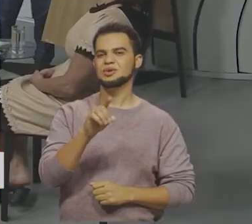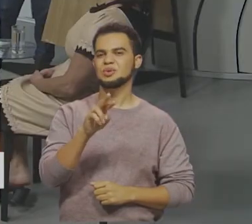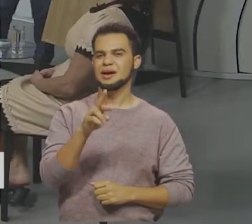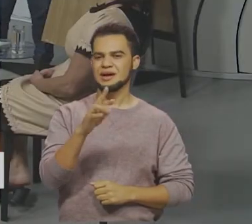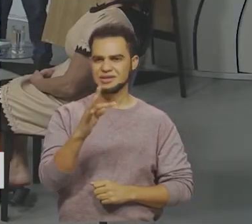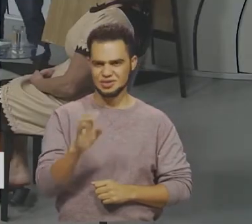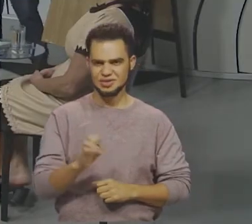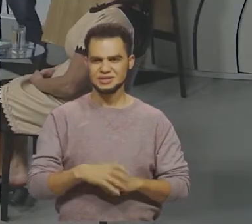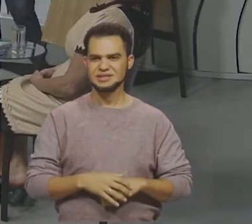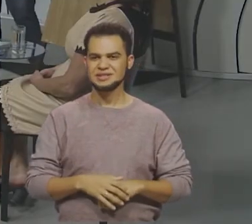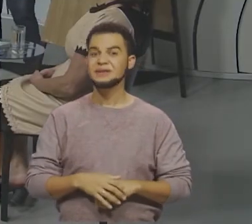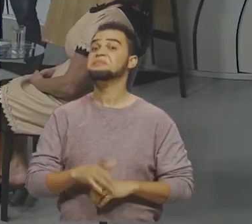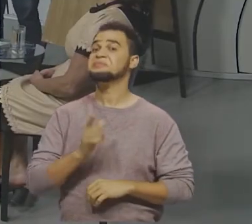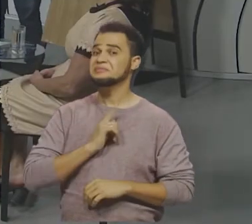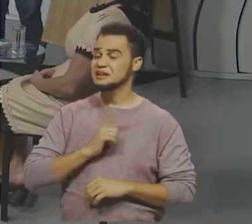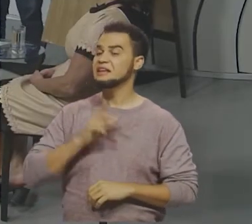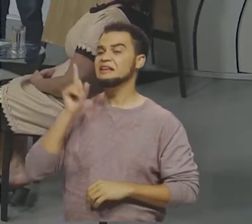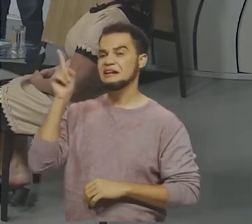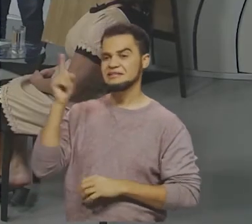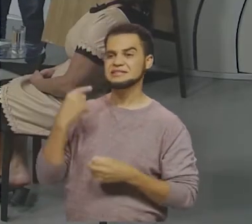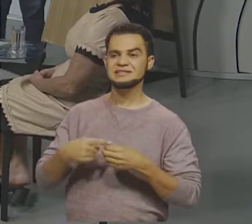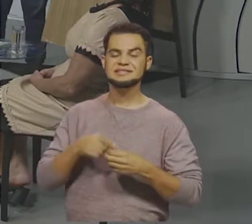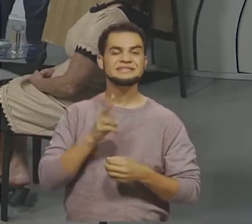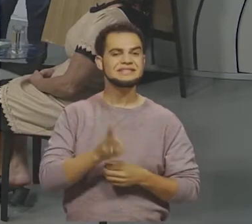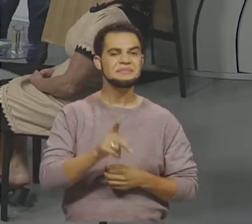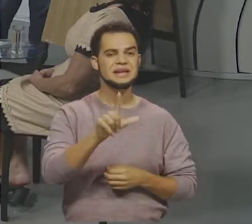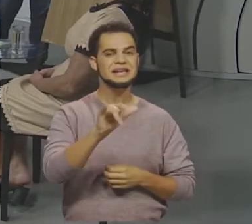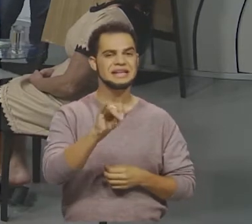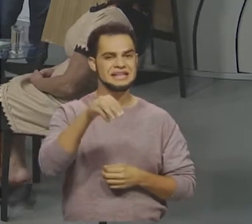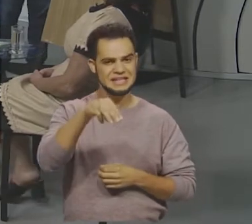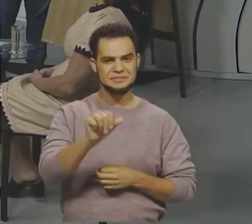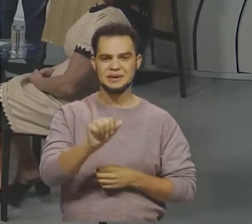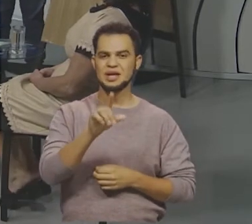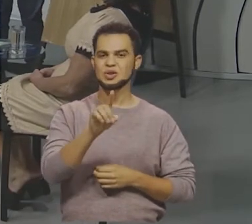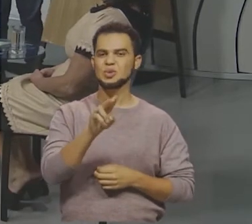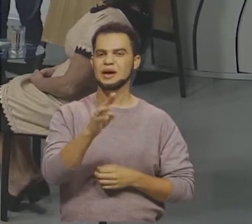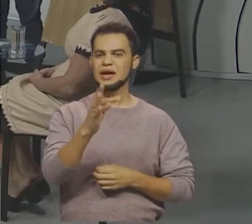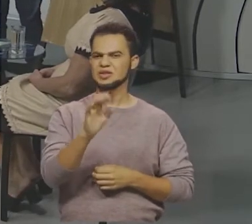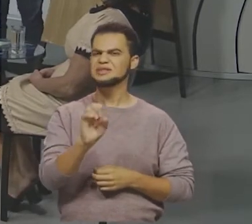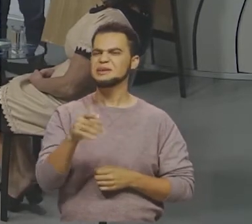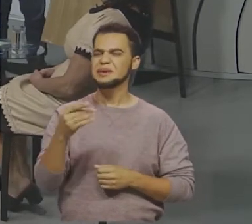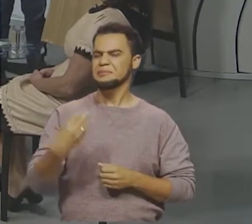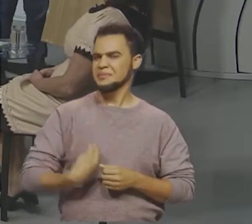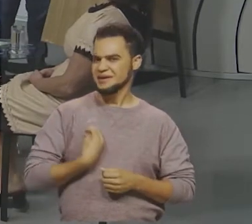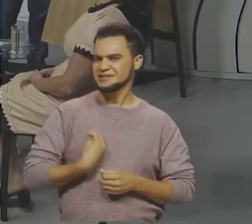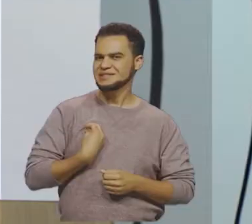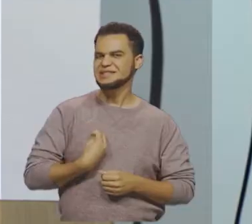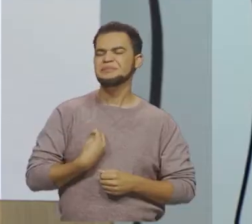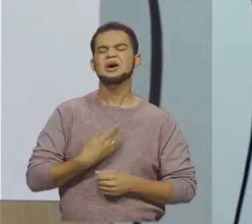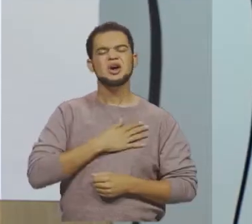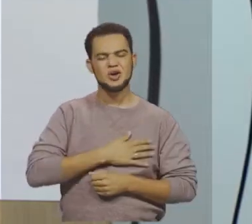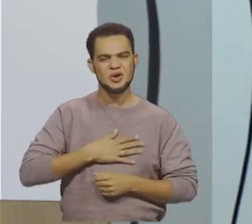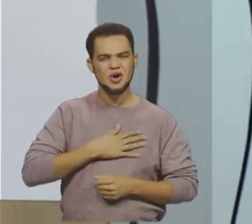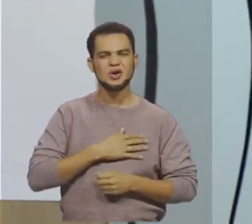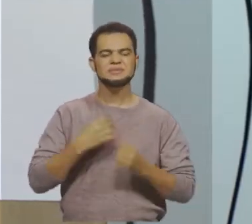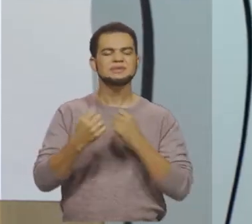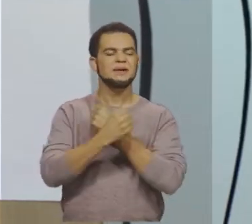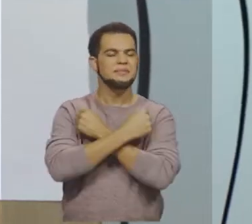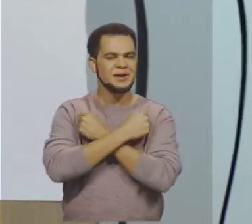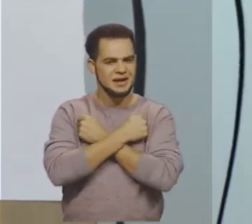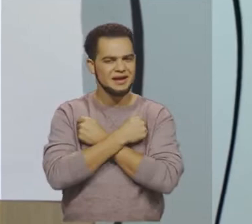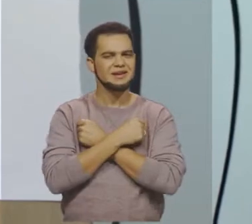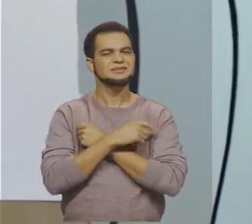participa com a gente, os alunos de Lima Duarte. E eu fico feliz, tá, gente? Eu gosto desse retorno, manda um abraço para nós lá nas redes sociais,